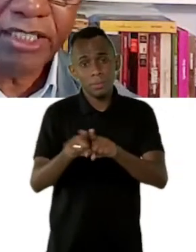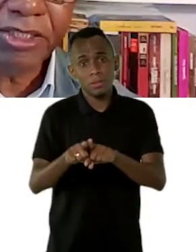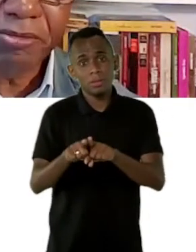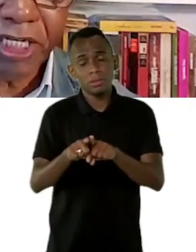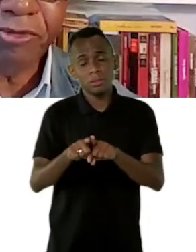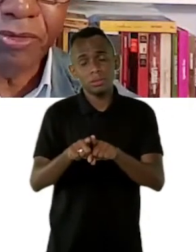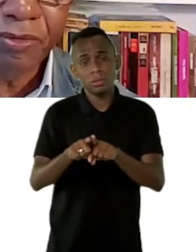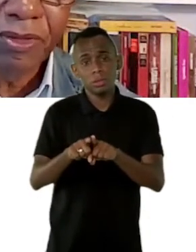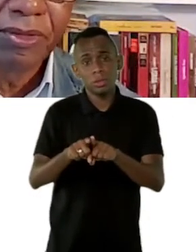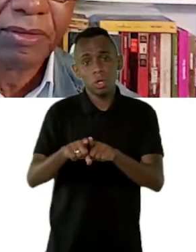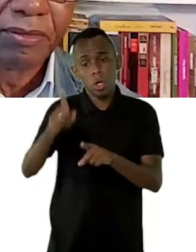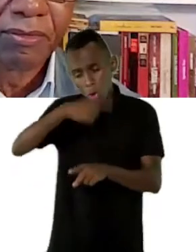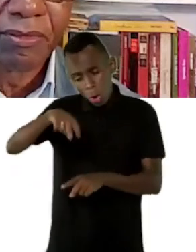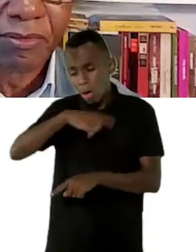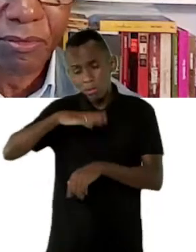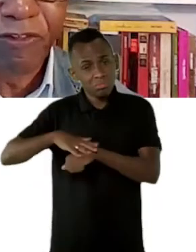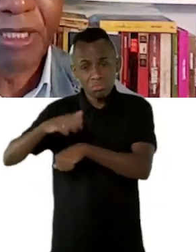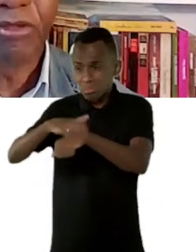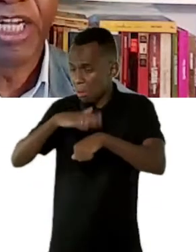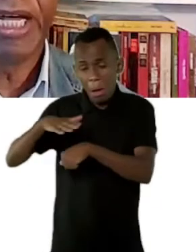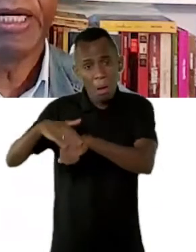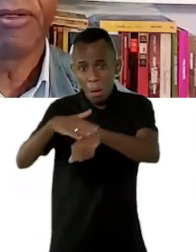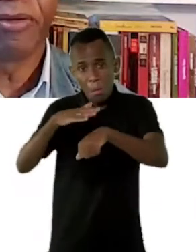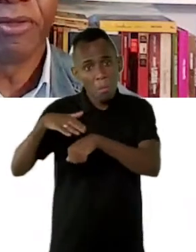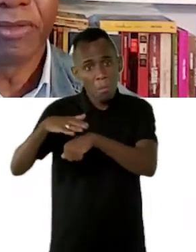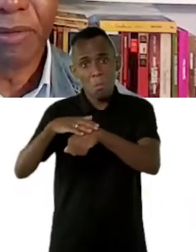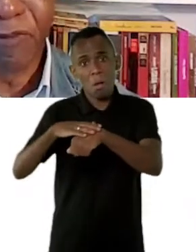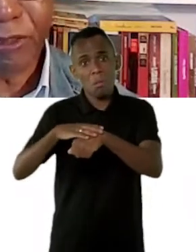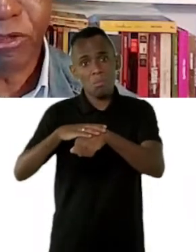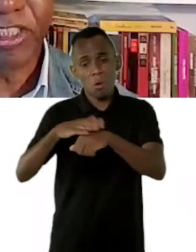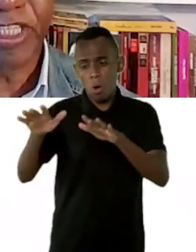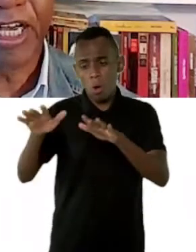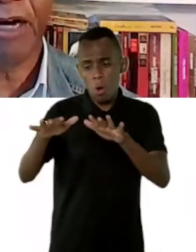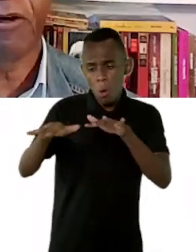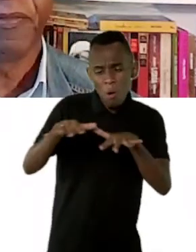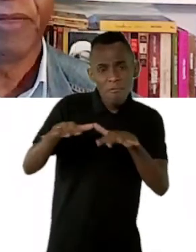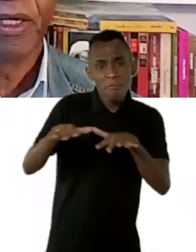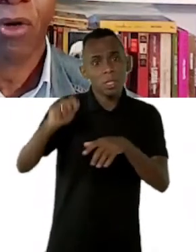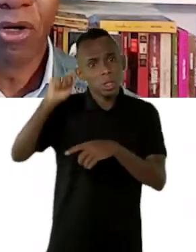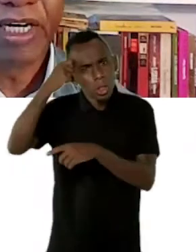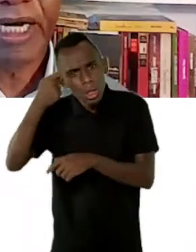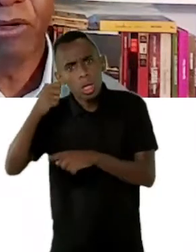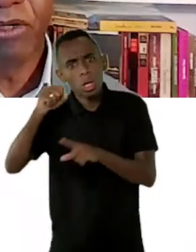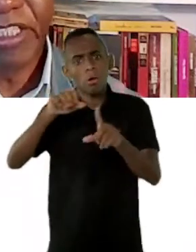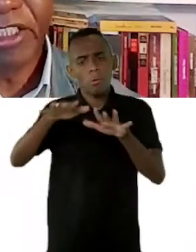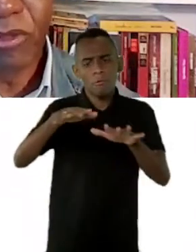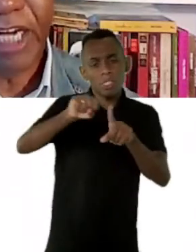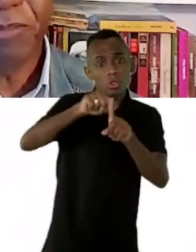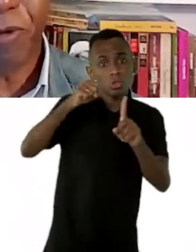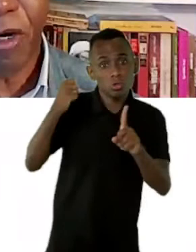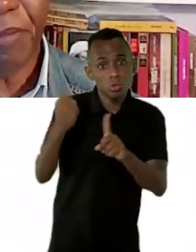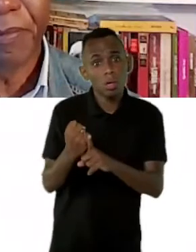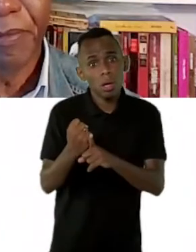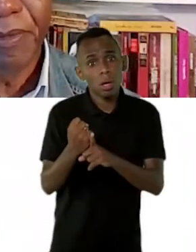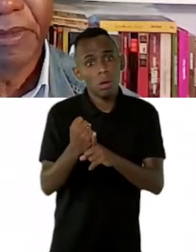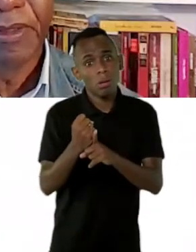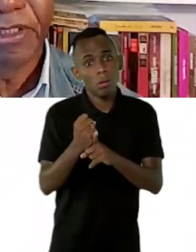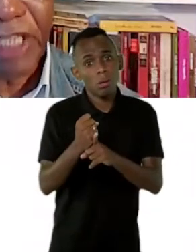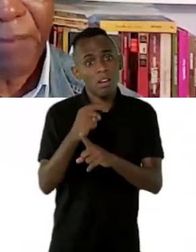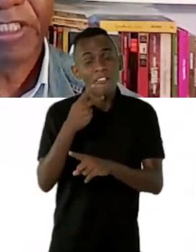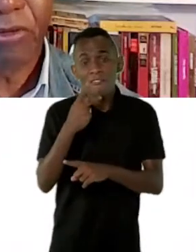entre nós mesmo, movimento negro, movimento social, colocando a Carolina nesse lugar de